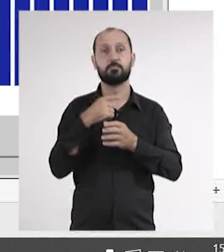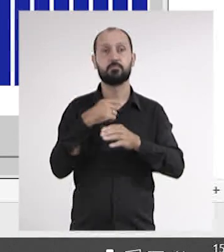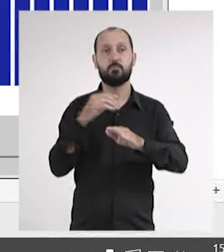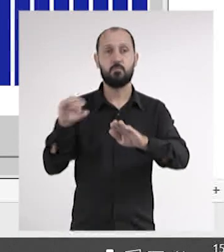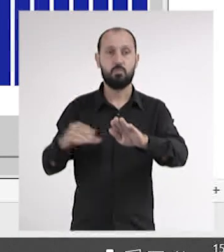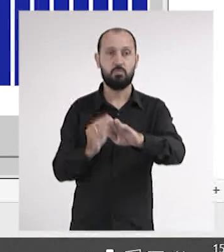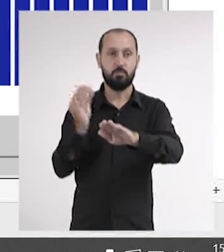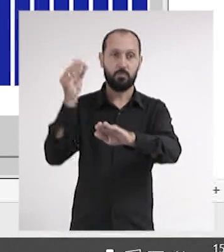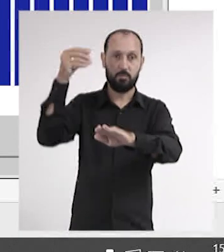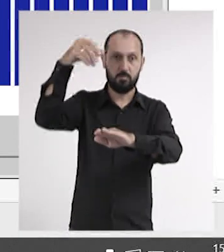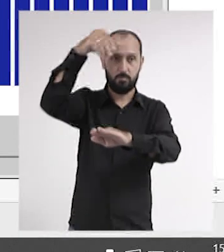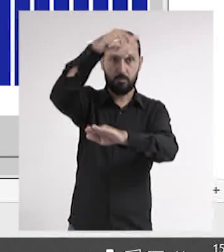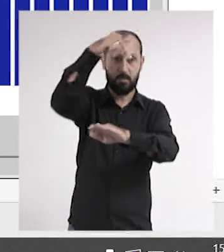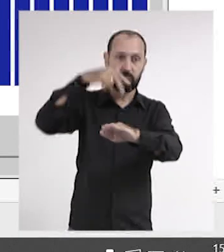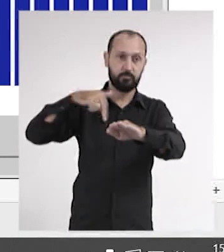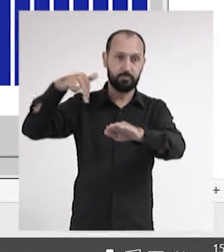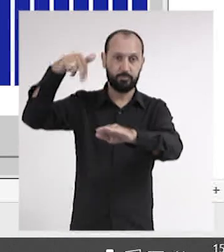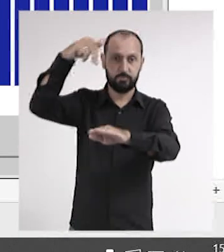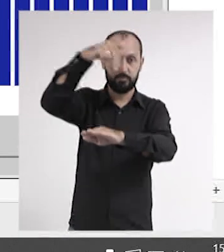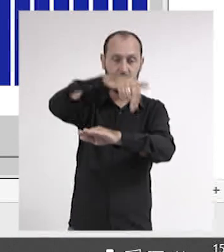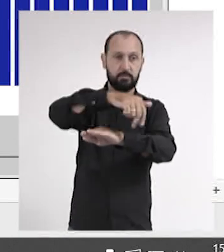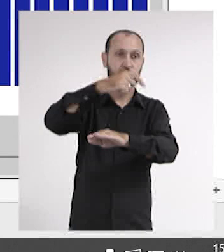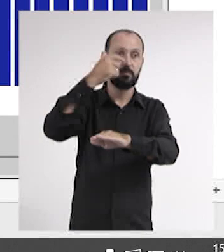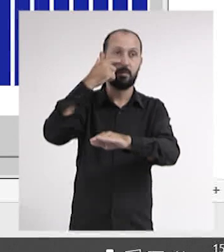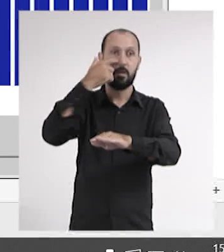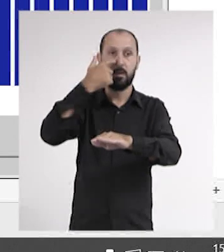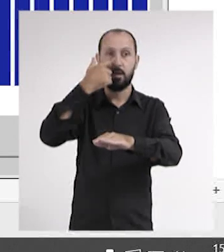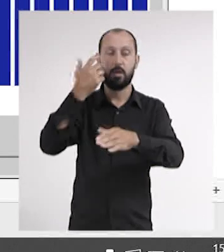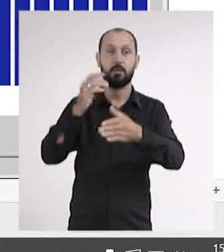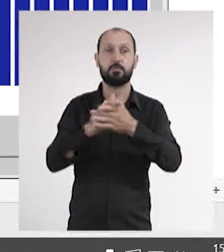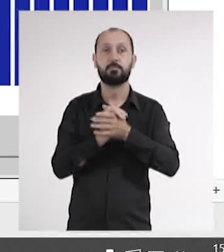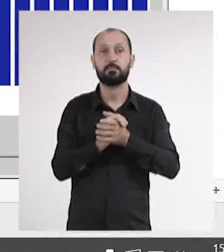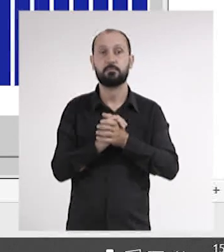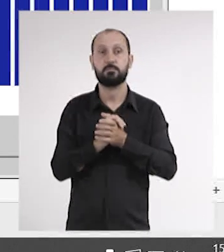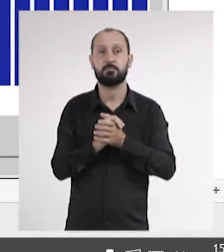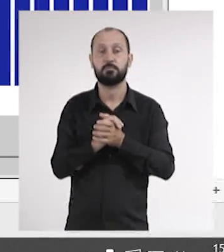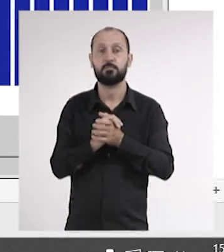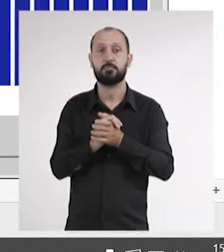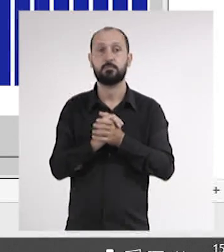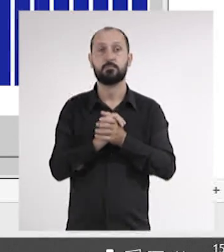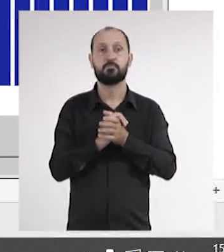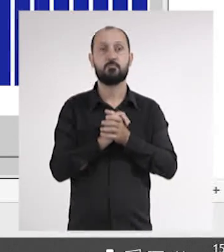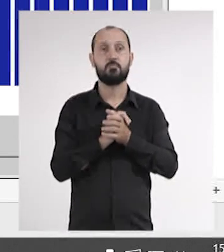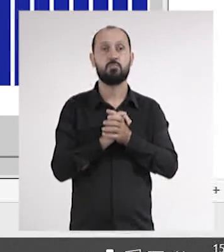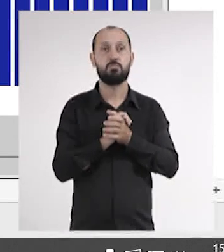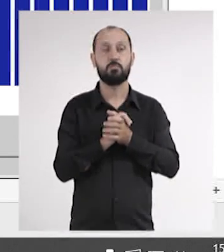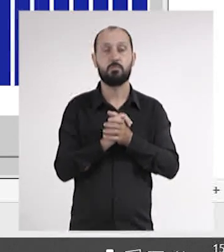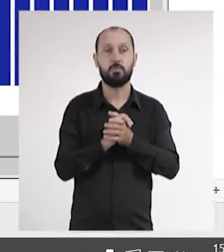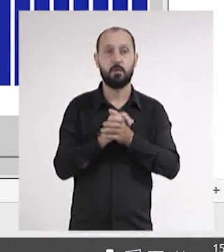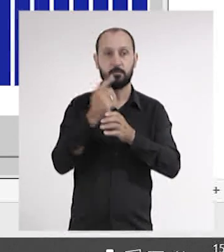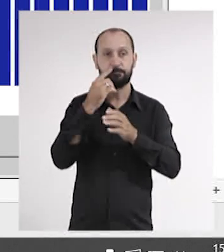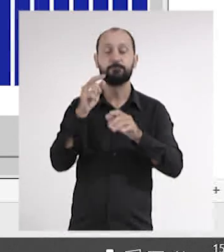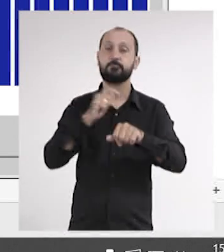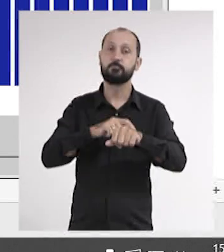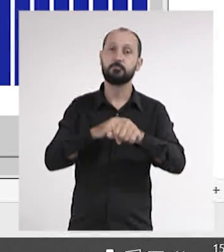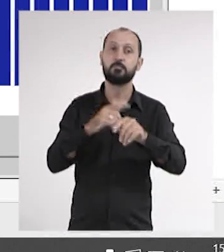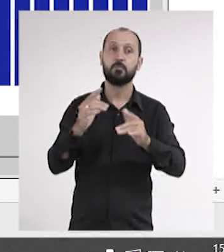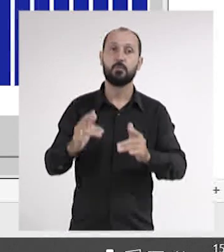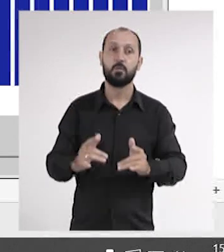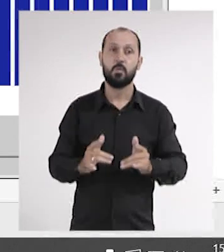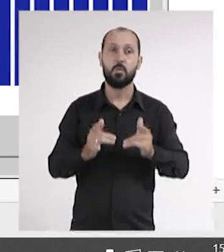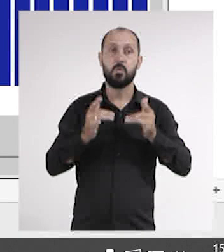os dispositivos de transposição de nível, né, que são conhecidos como viadutos, né, mas que tem